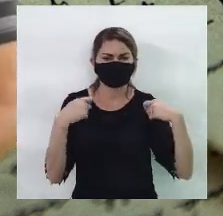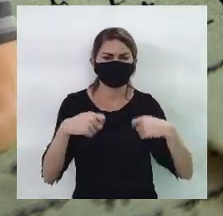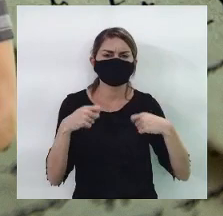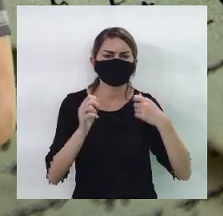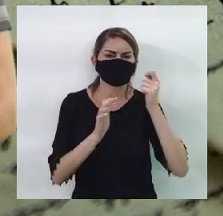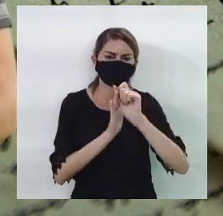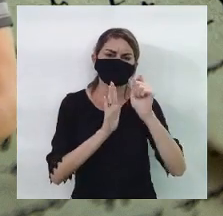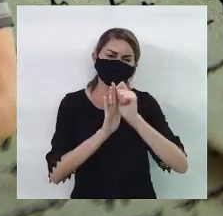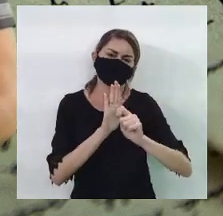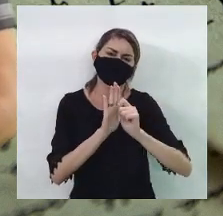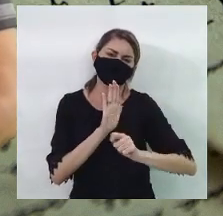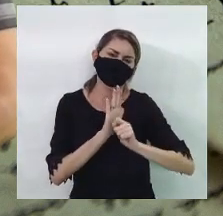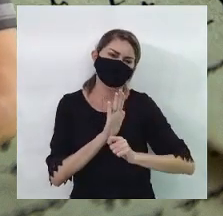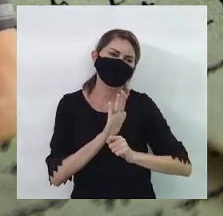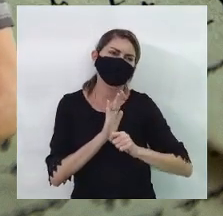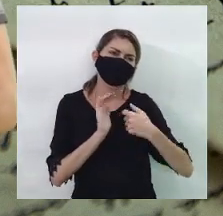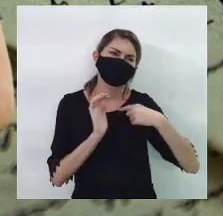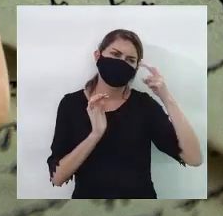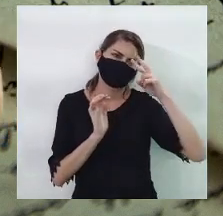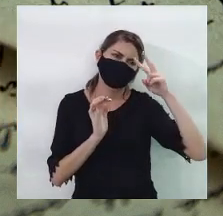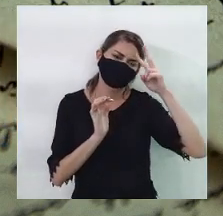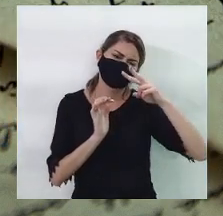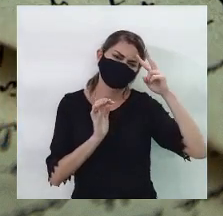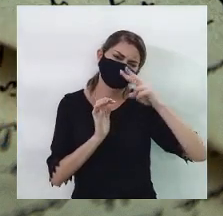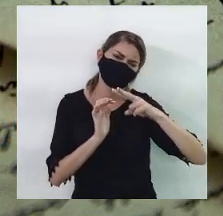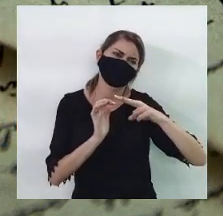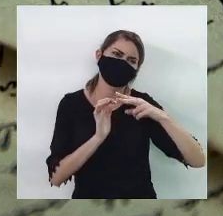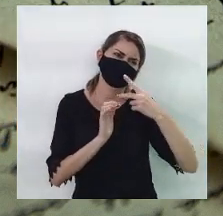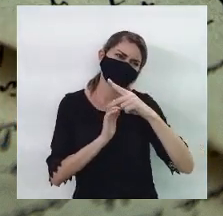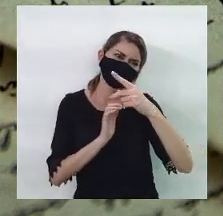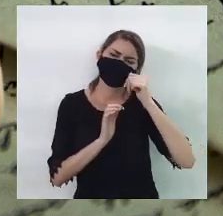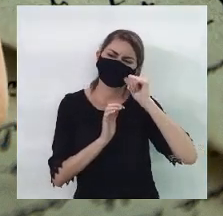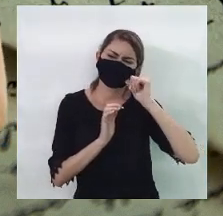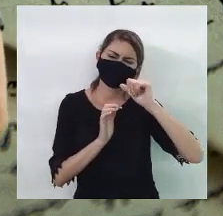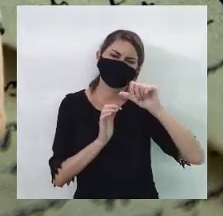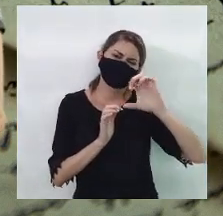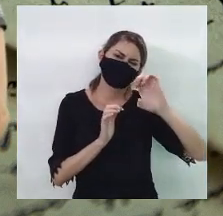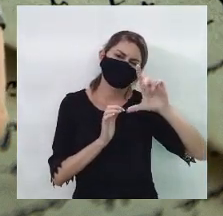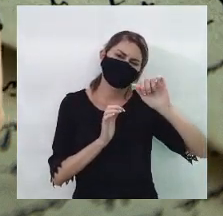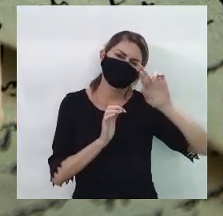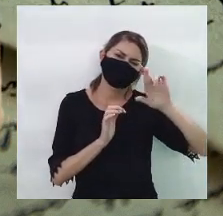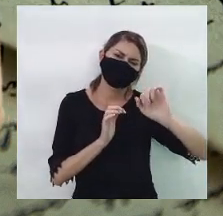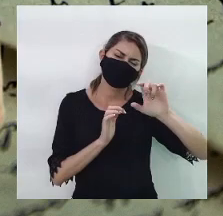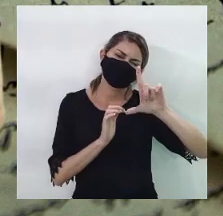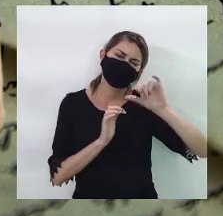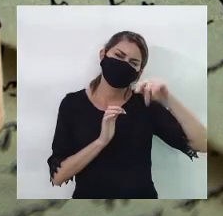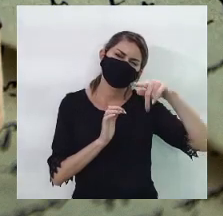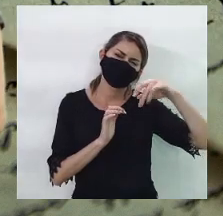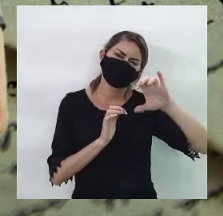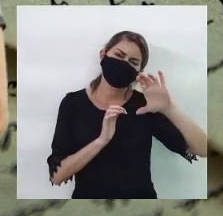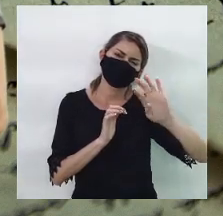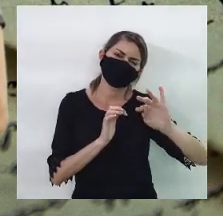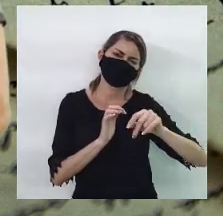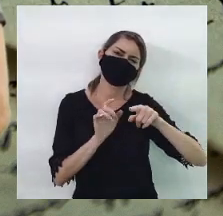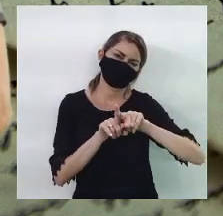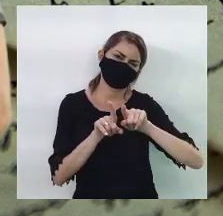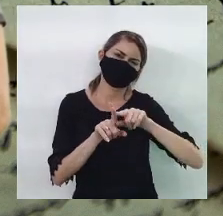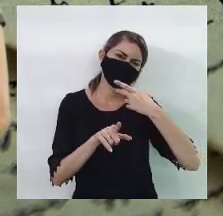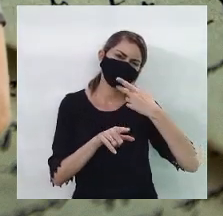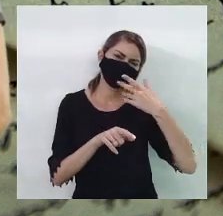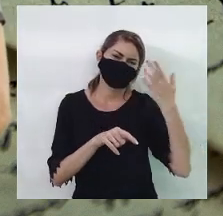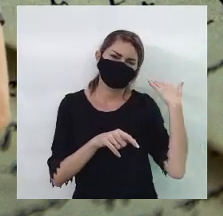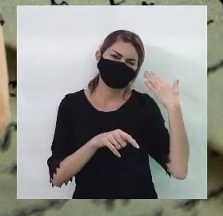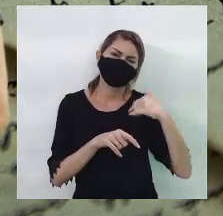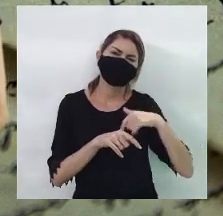de escrever. Eu me lembrei que uma escritora, Clarice Lispector, que também foi citada aqui